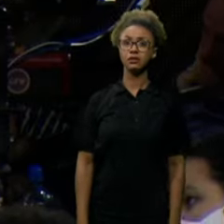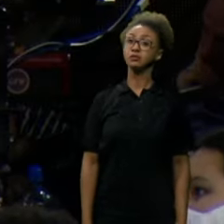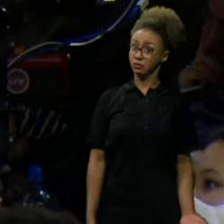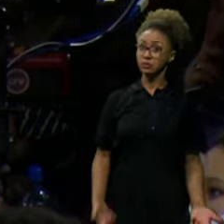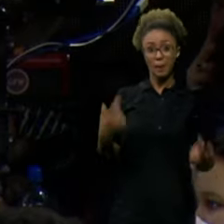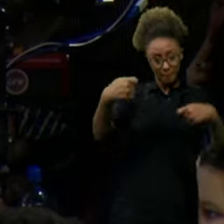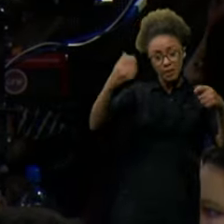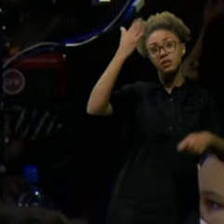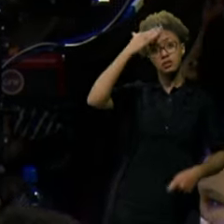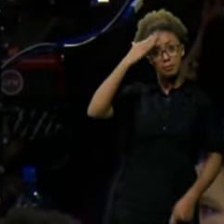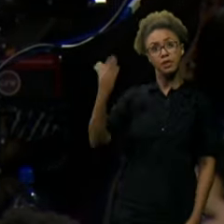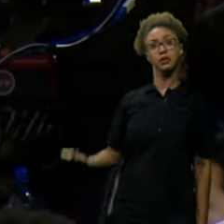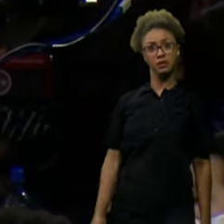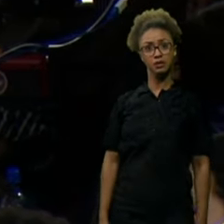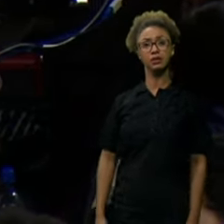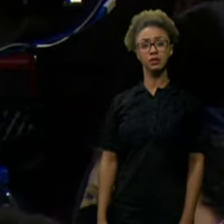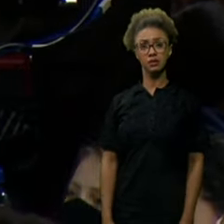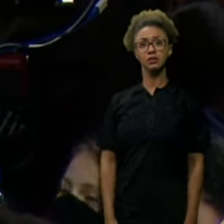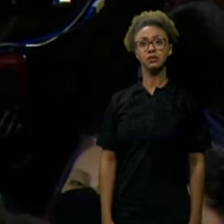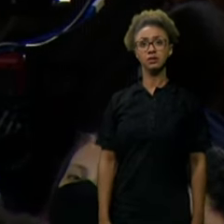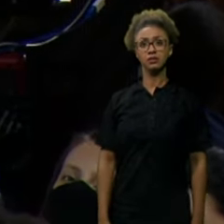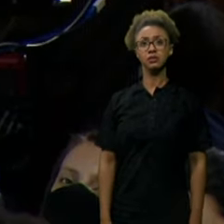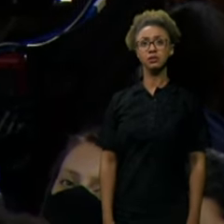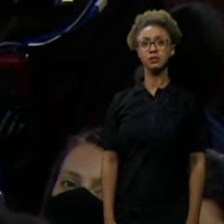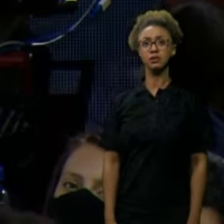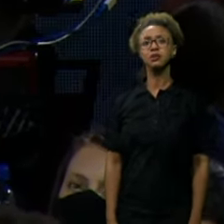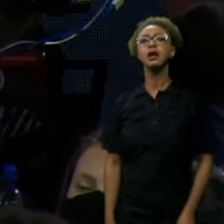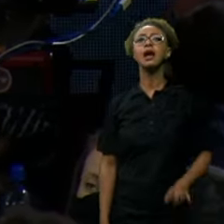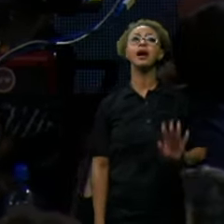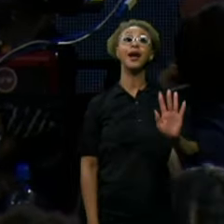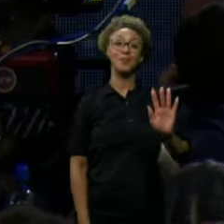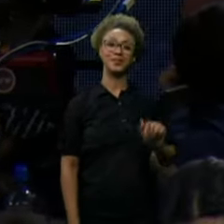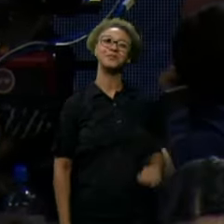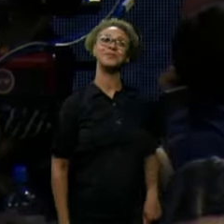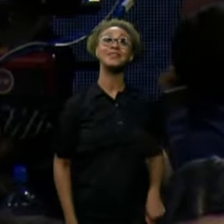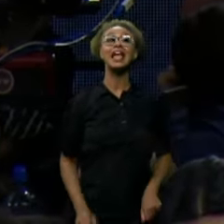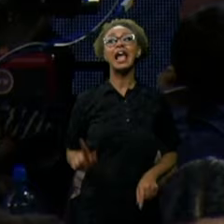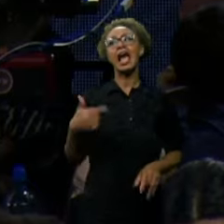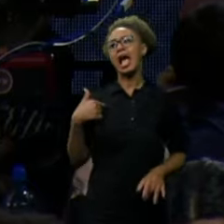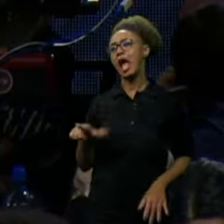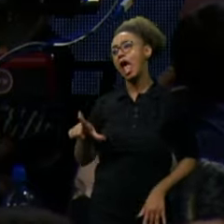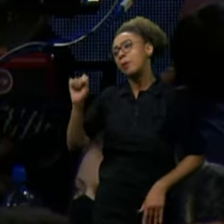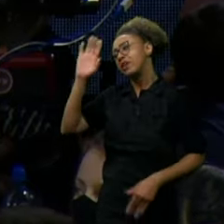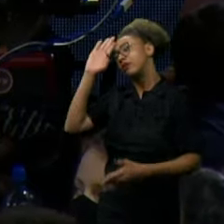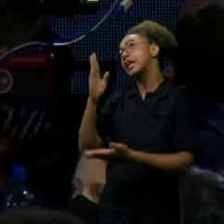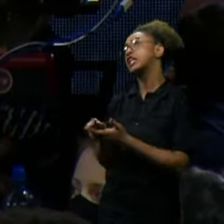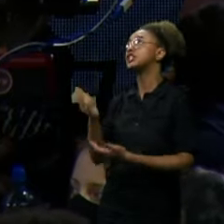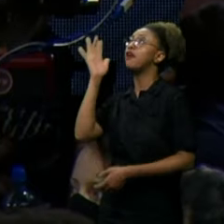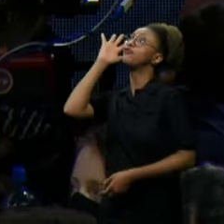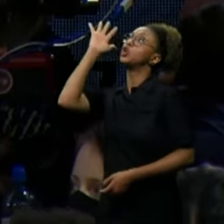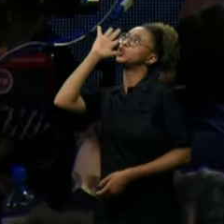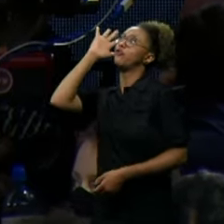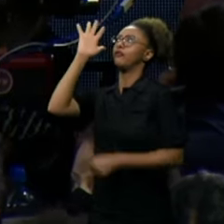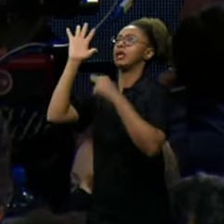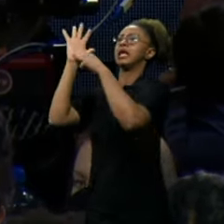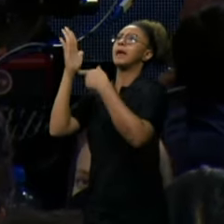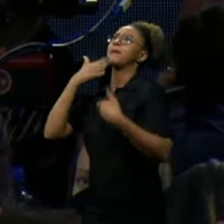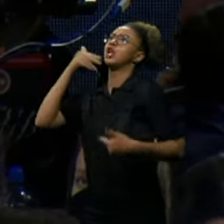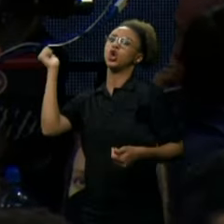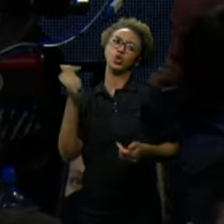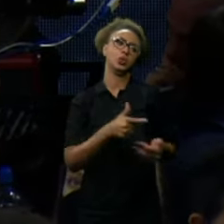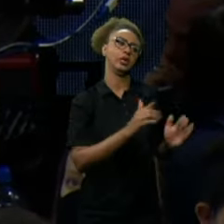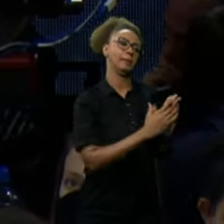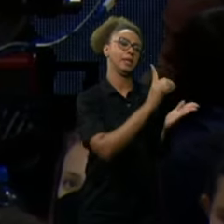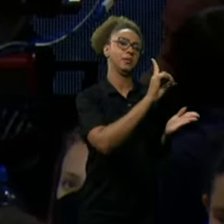e você deveria saber é mas a gente acaba preferindo acreditar em filosofia do que verdade bíblica